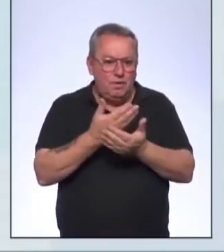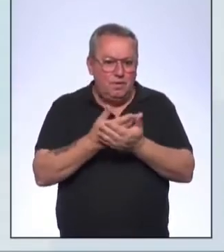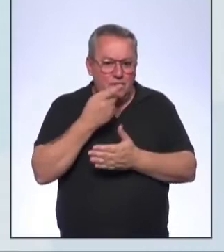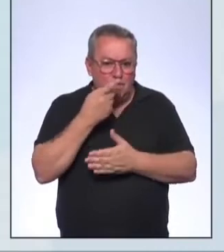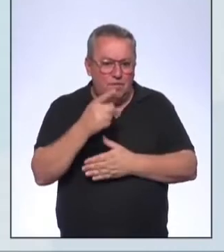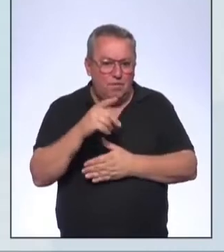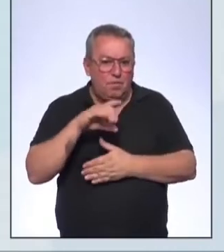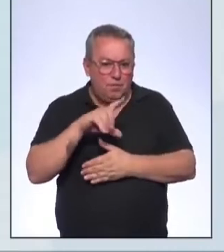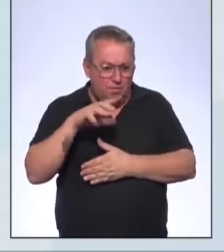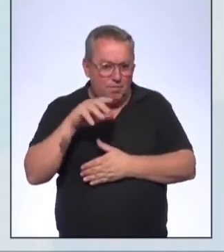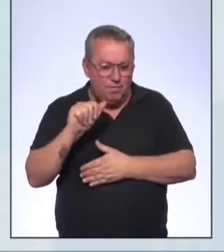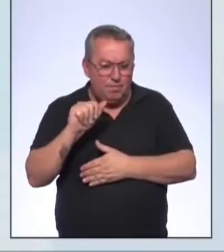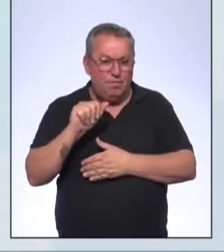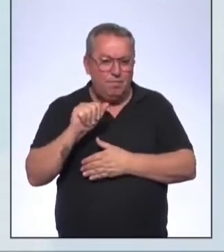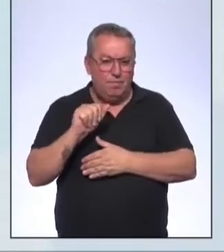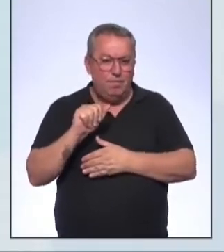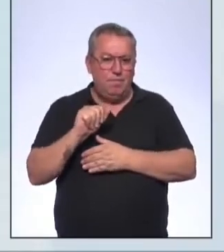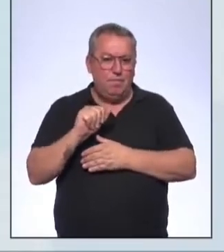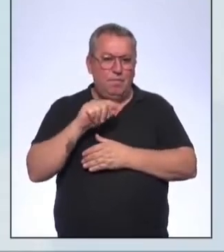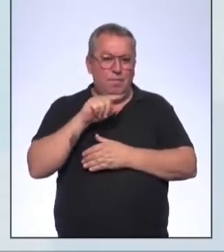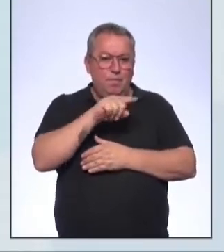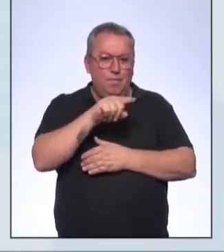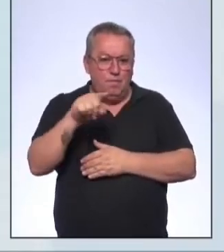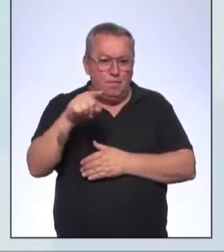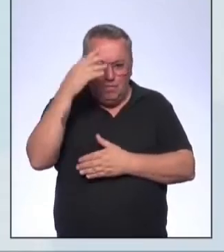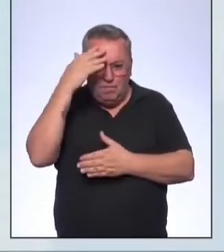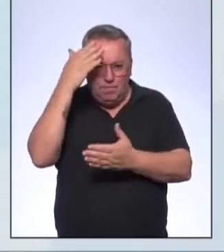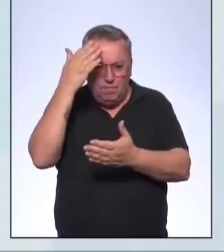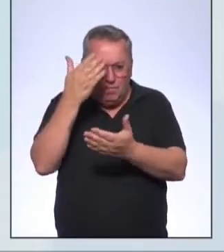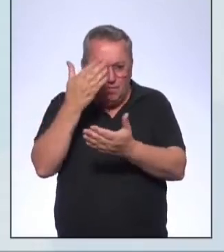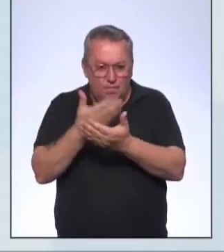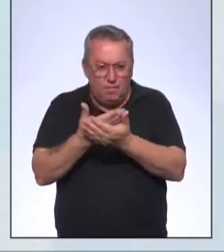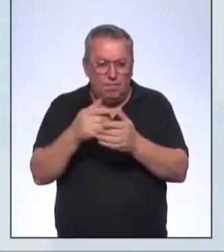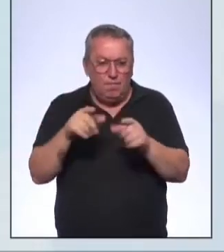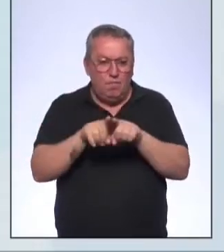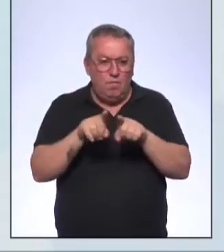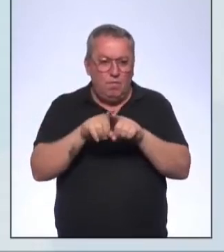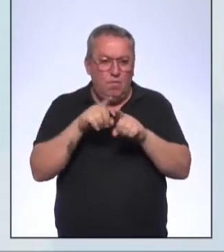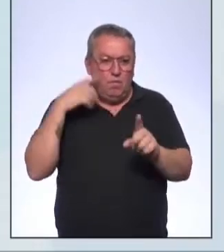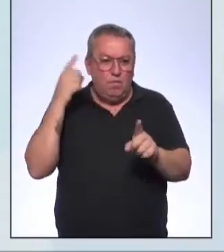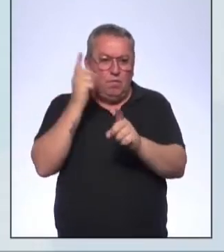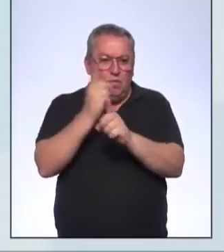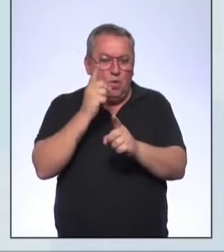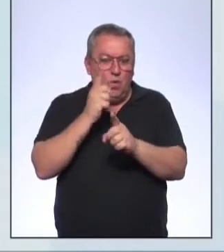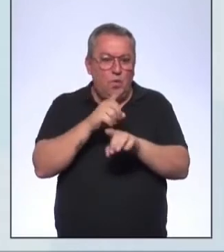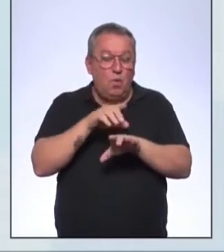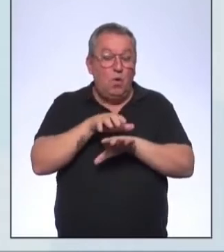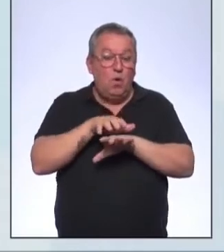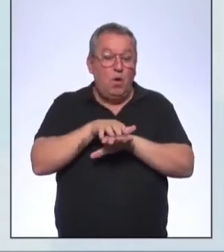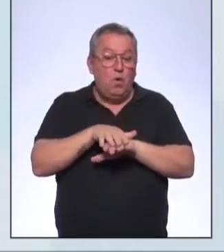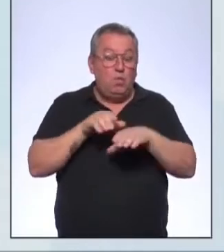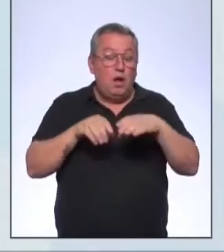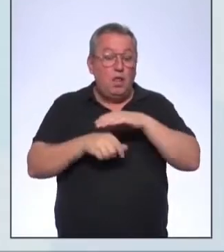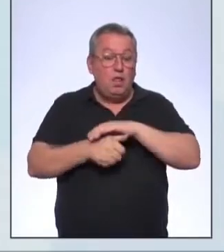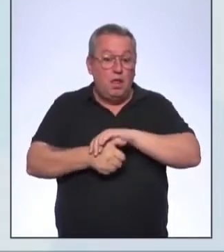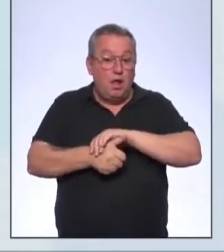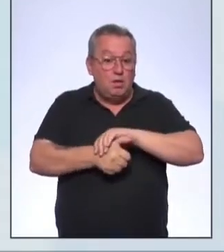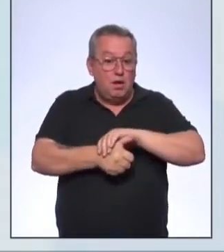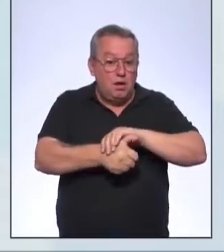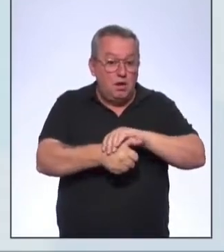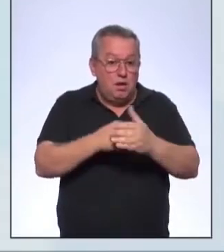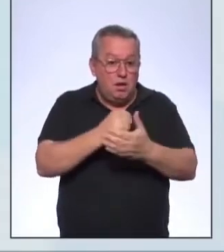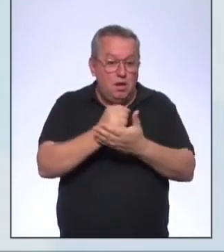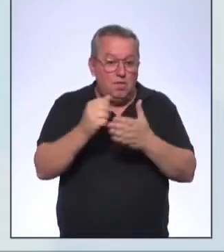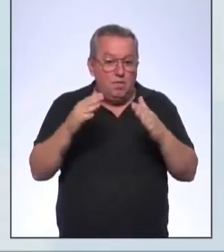disse para a Clara sua colega de classe se você acredita que meu irmão achou uma tartaruga na praça e levou para